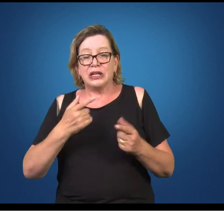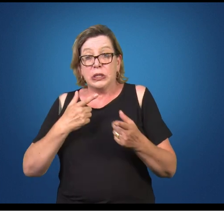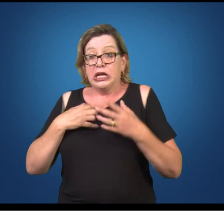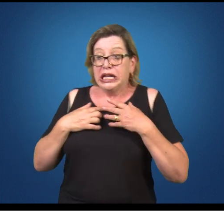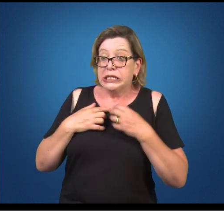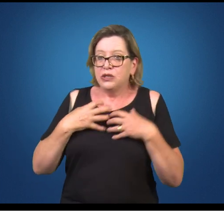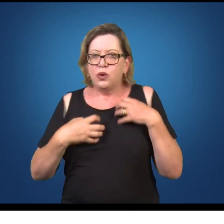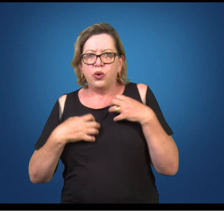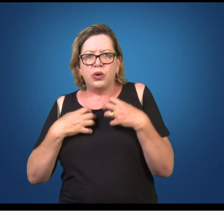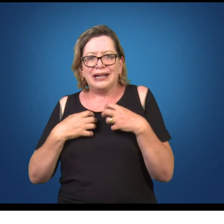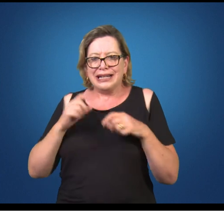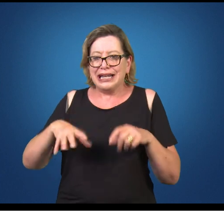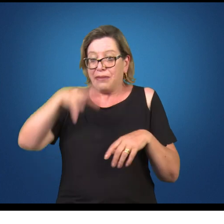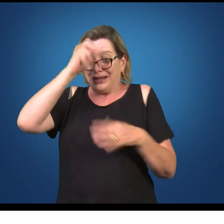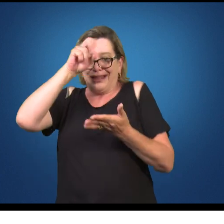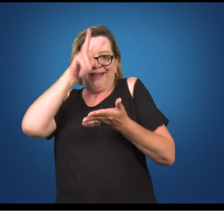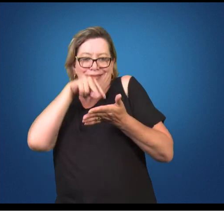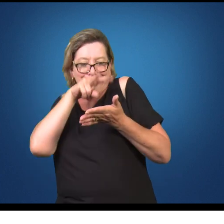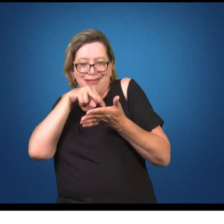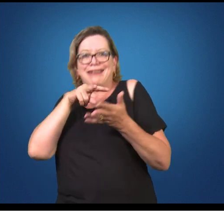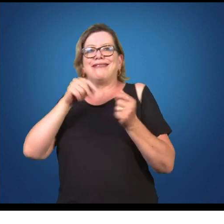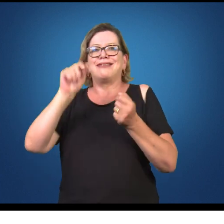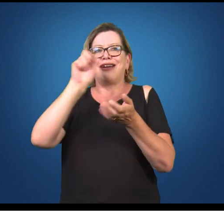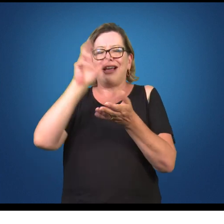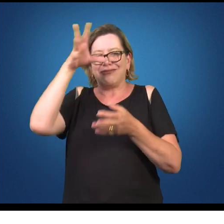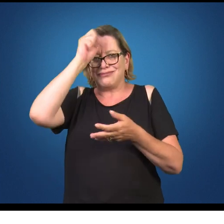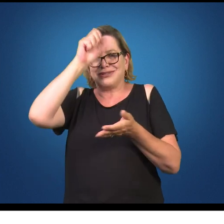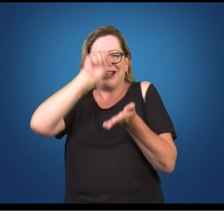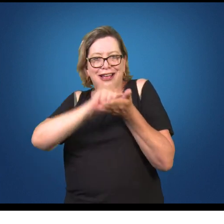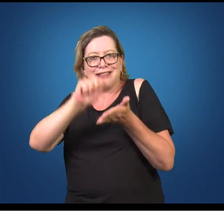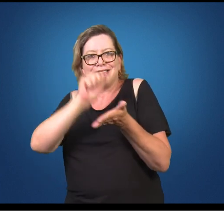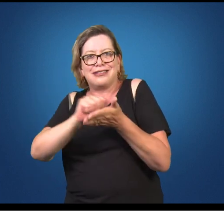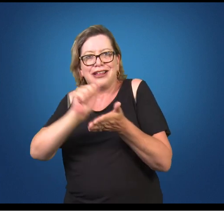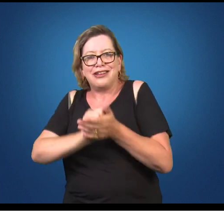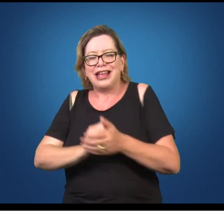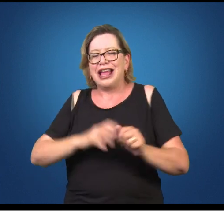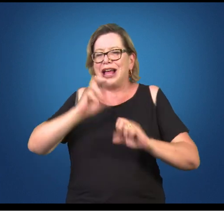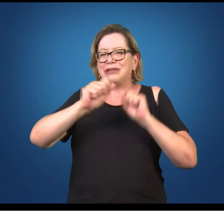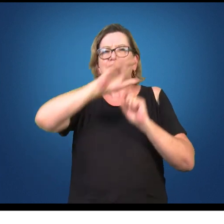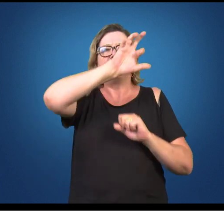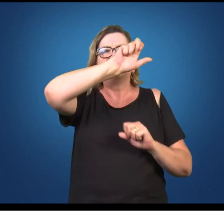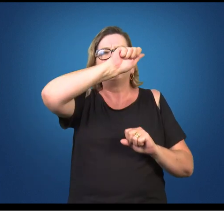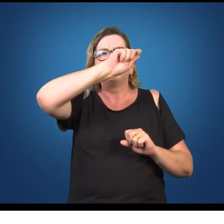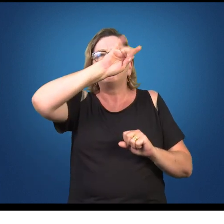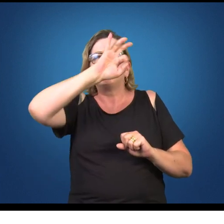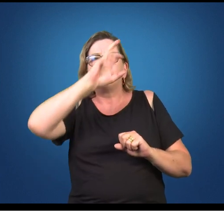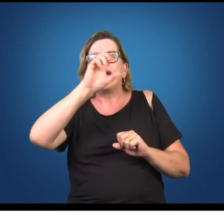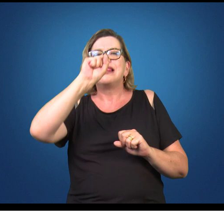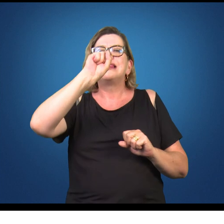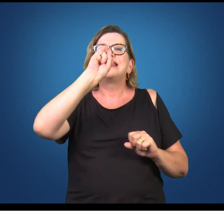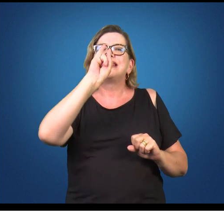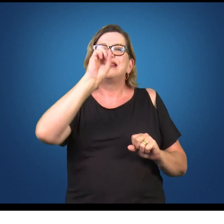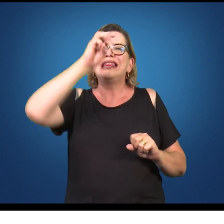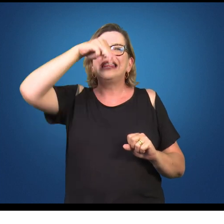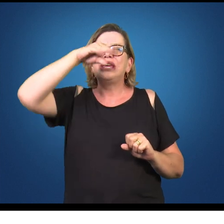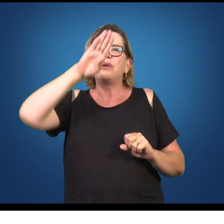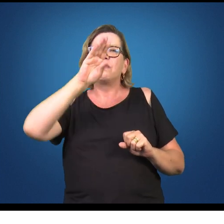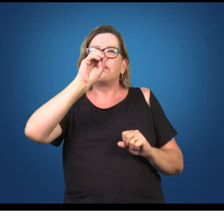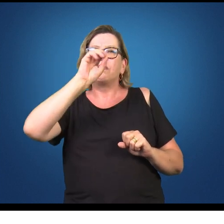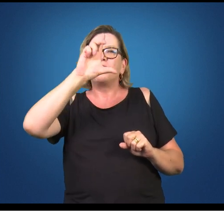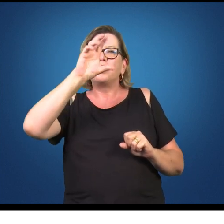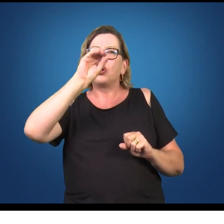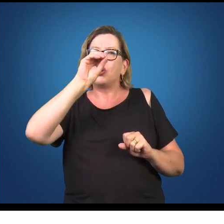ansiedade muito grande em aprender a ler e escrever. Ah, sim. E a aprender códigos, às vezes, simbólicos,